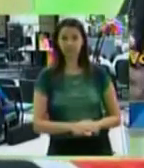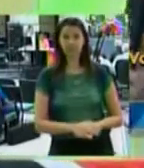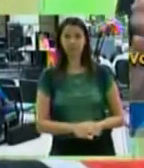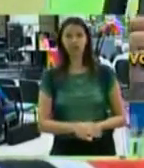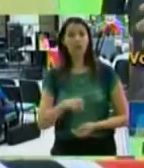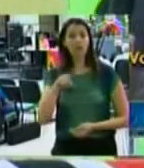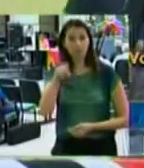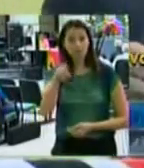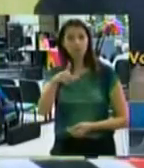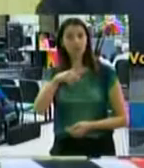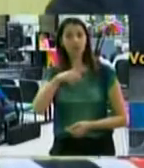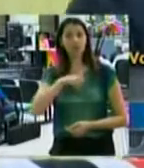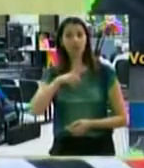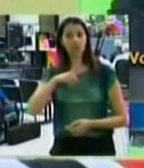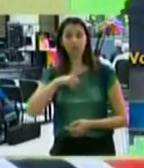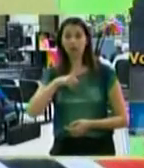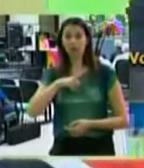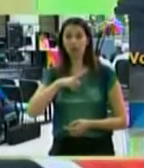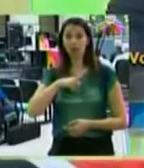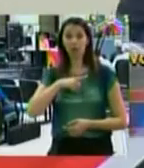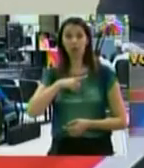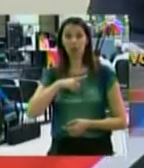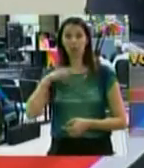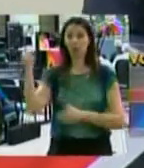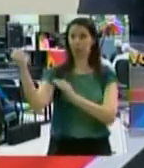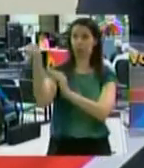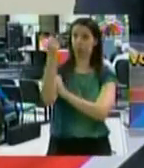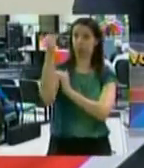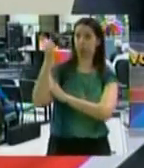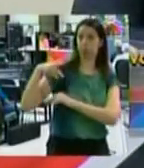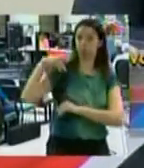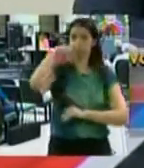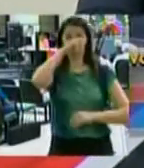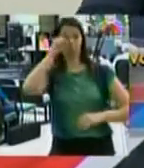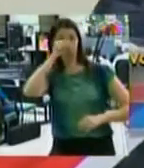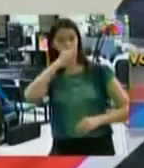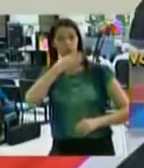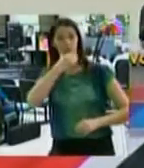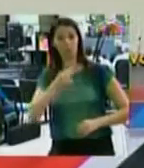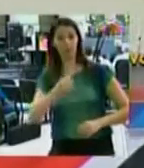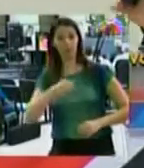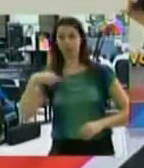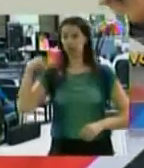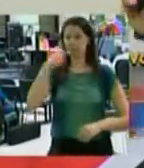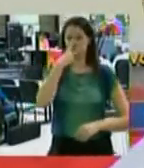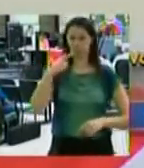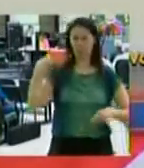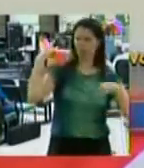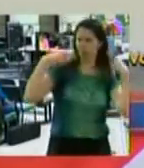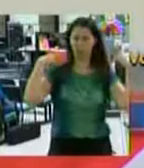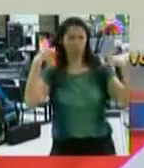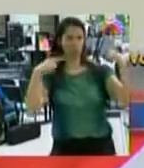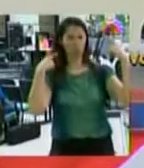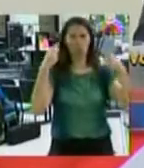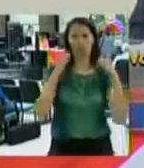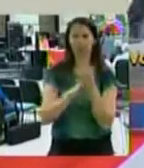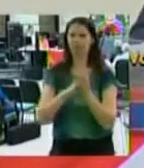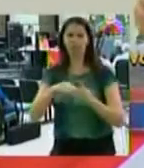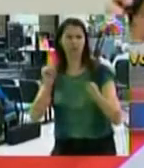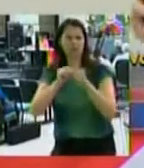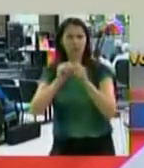que você tem que virar um super-homem. Não, não é isso que eu estou dizendo. Isso aí que nem um louco fazendo coisas para Deus e tal, tal, tal. Eu faço